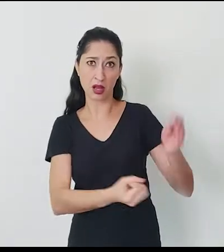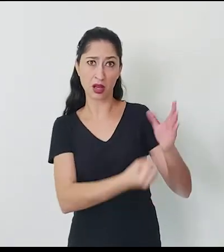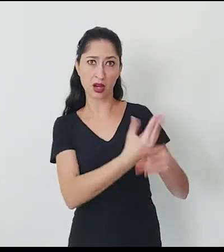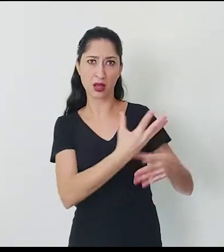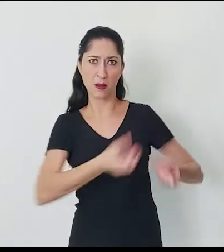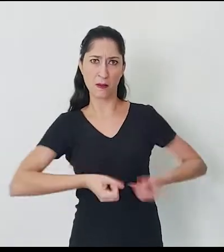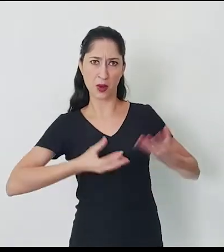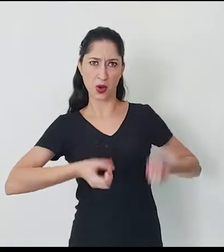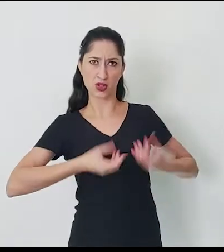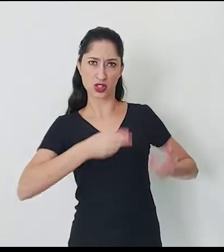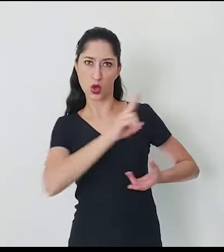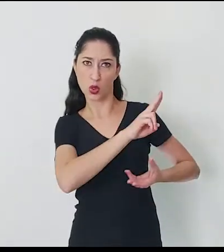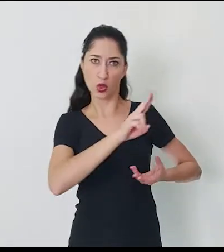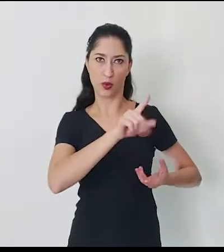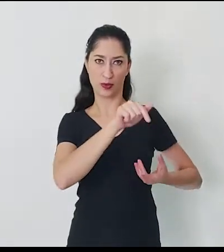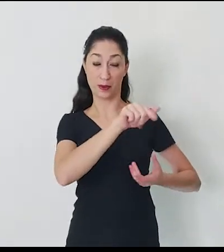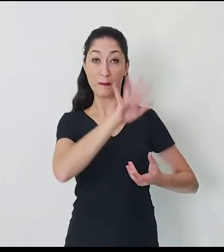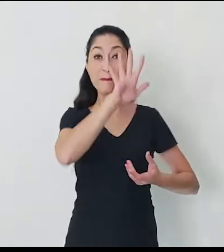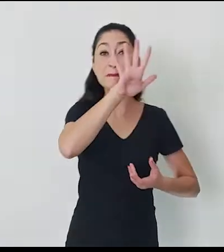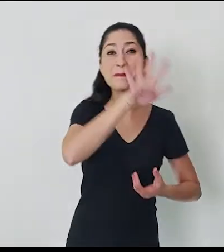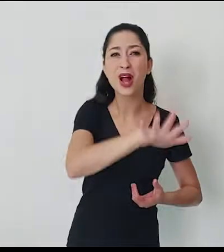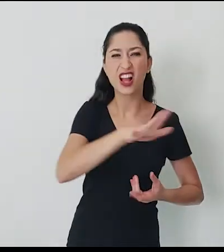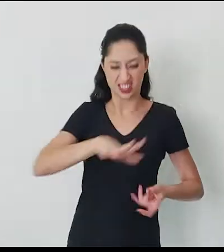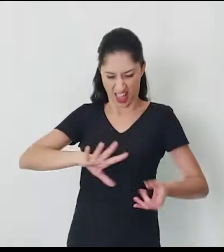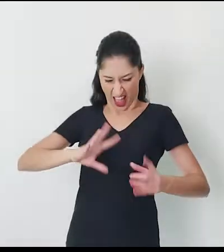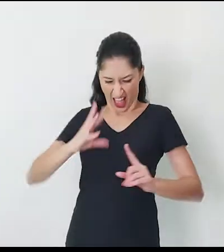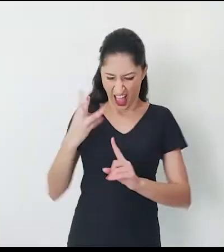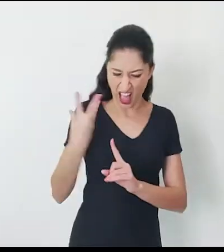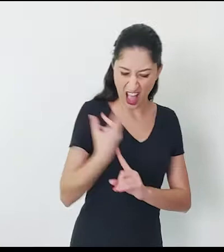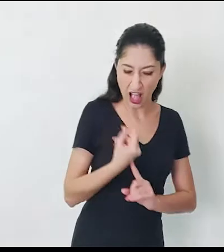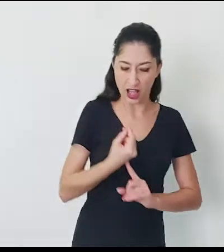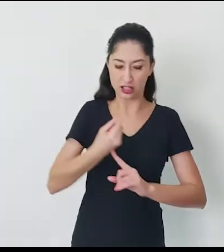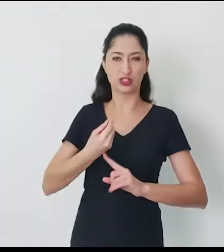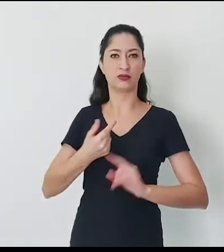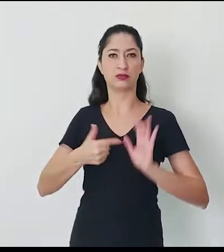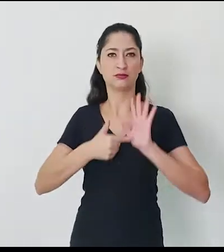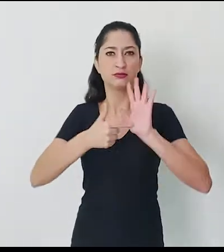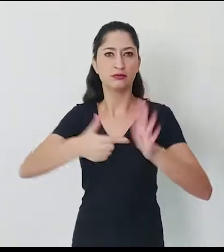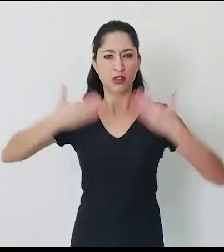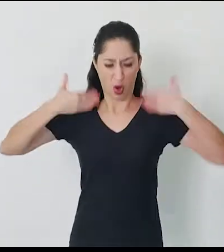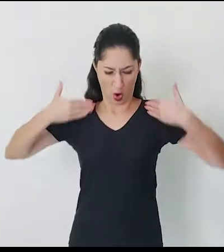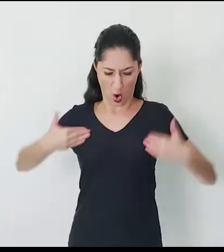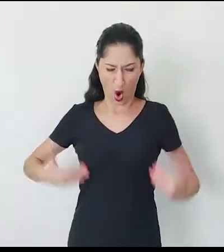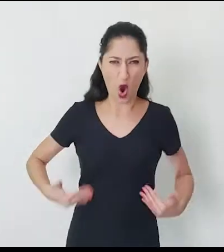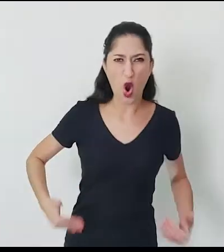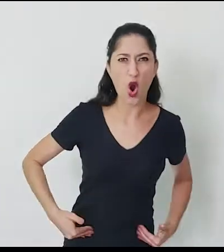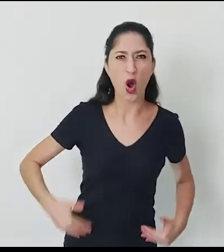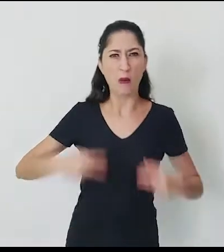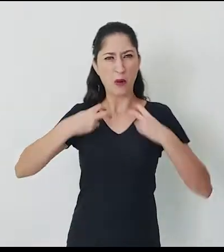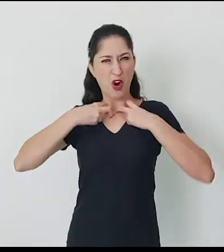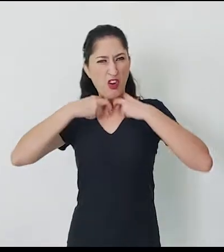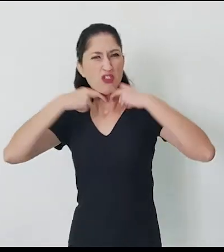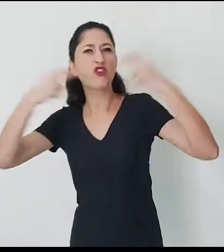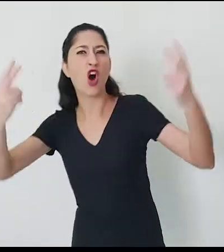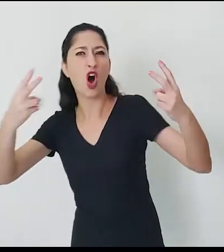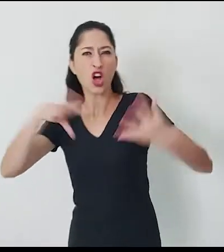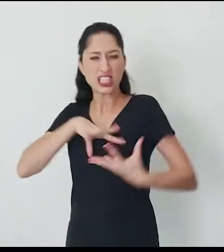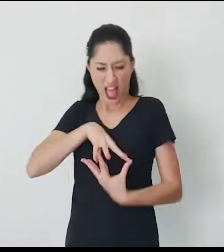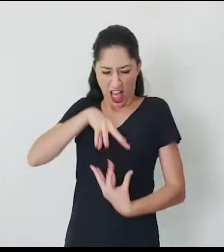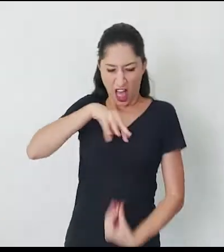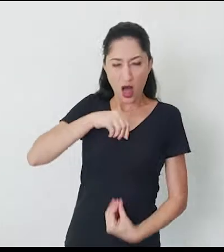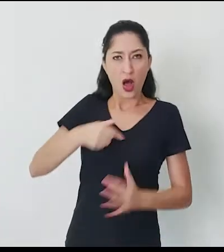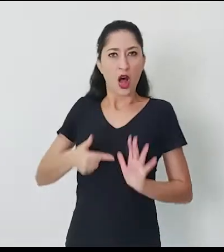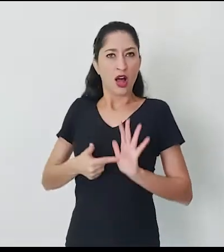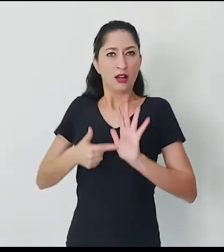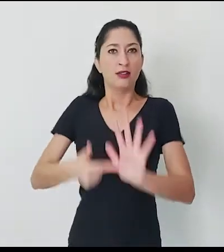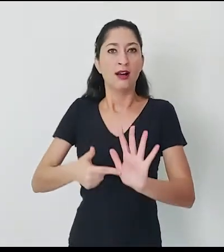pelos brancos, mas a arte de delinear subjeções com o corpo, com a voz, com